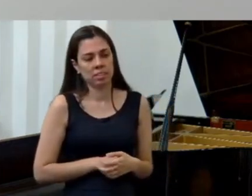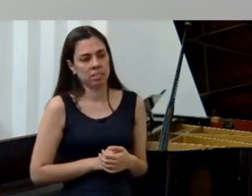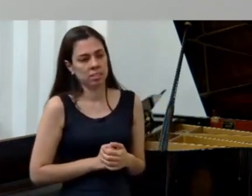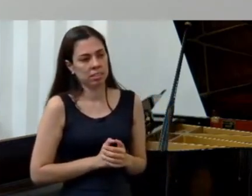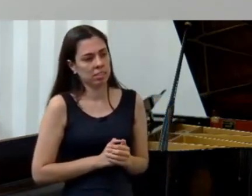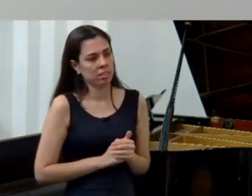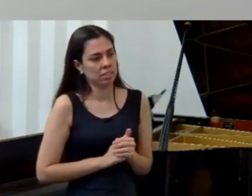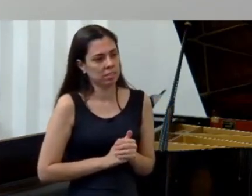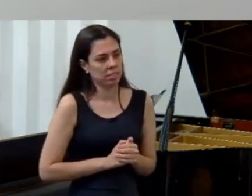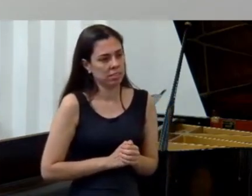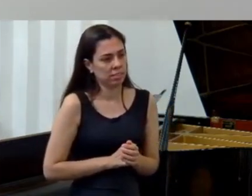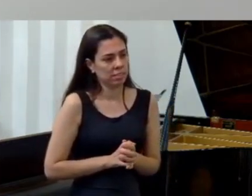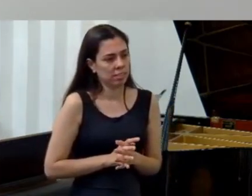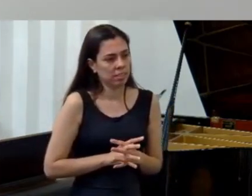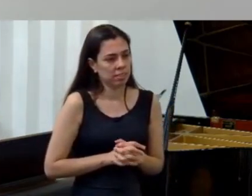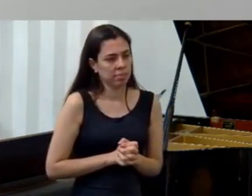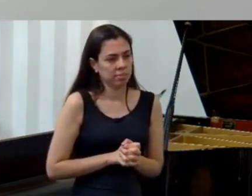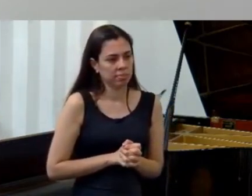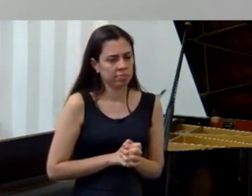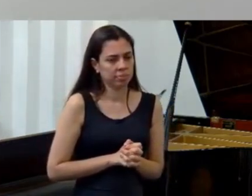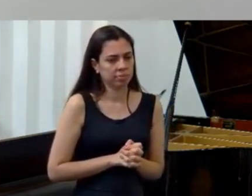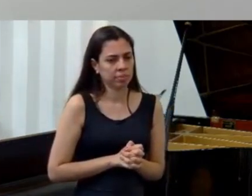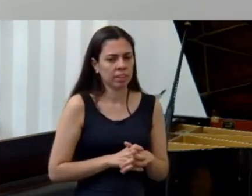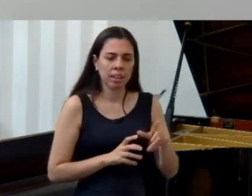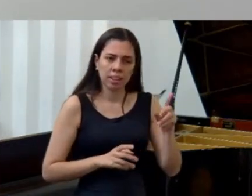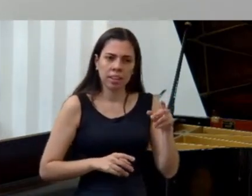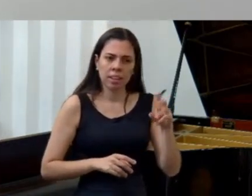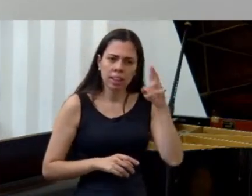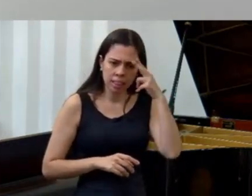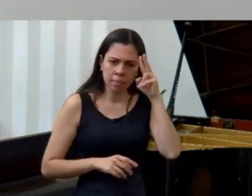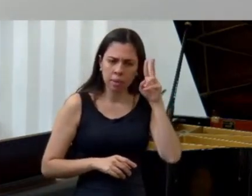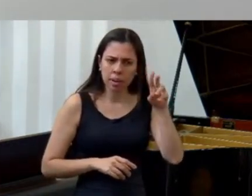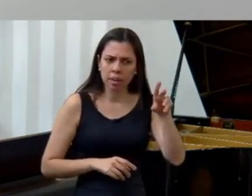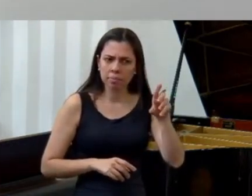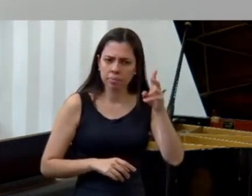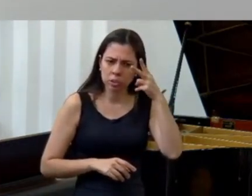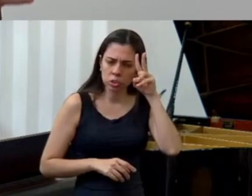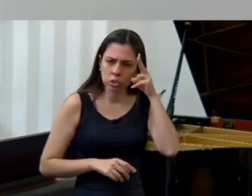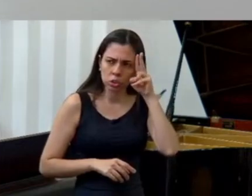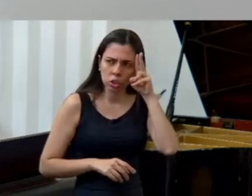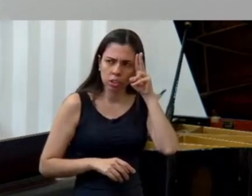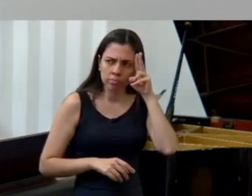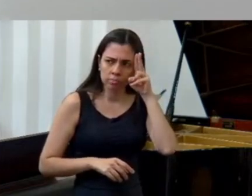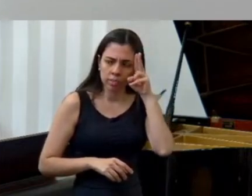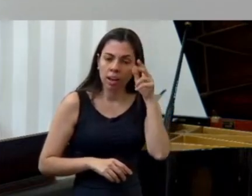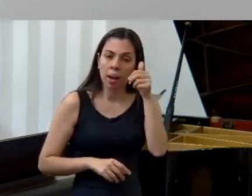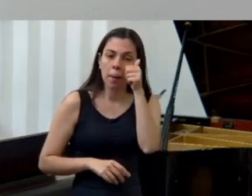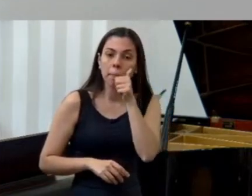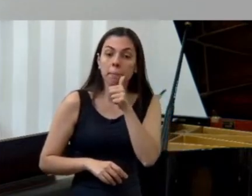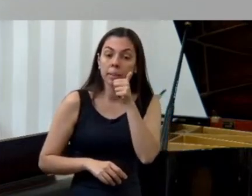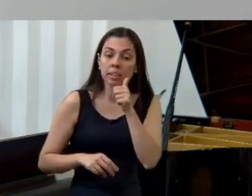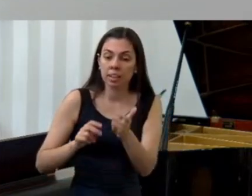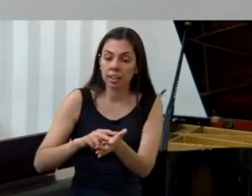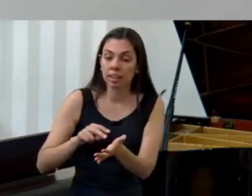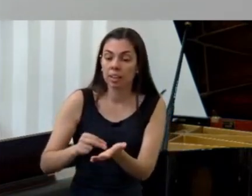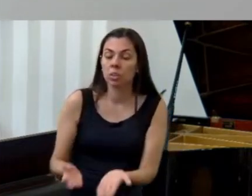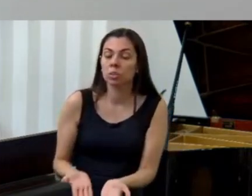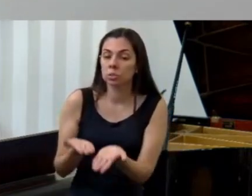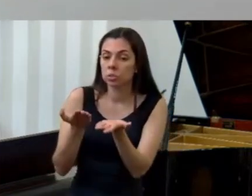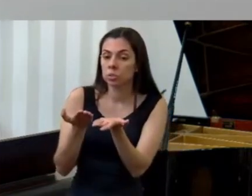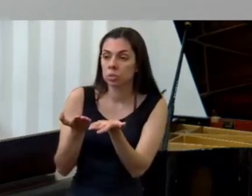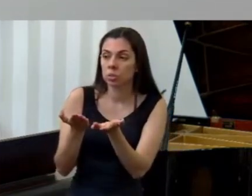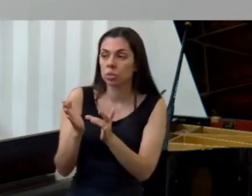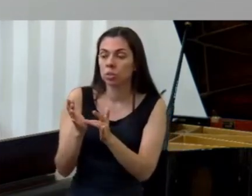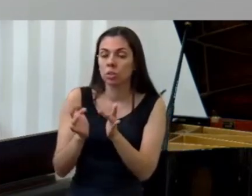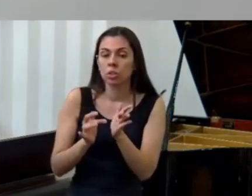Olha, quando Jesus ressuscita aquela menina, quando ele diz, Talitá cumi, levanta e anda, está todo mundo lá vendo a menina que estava morta